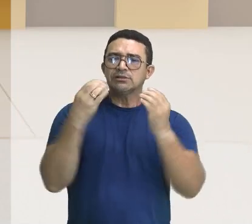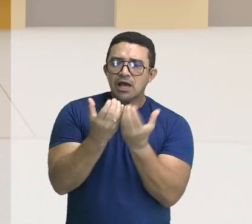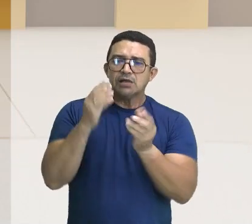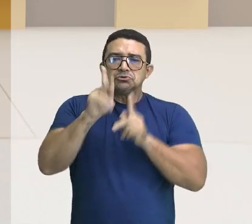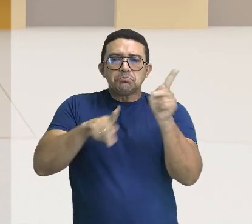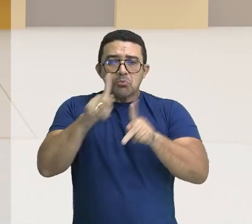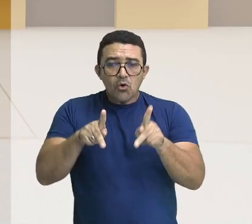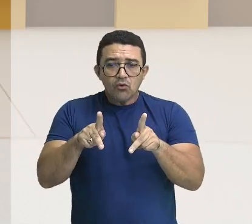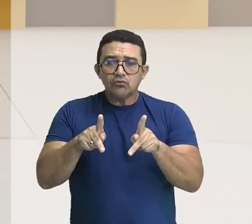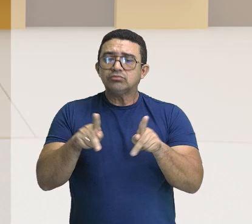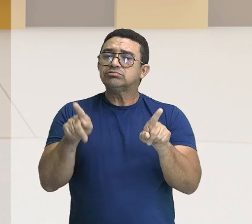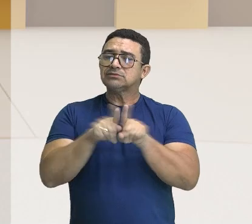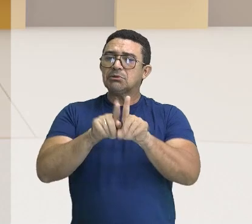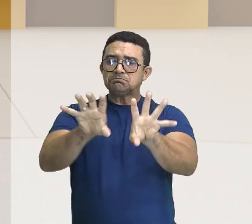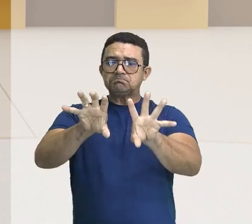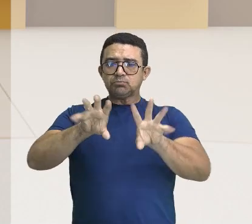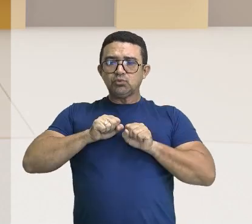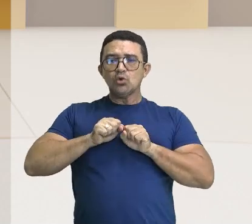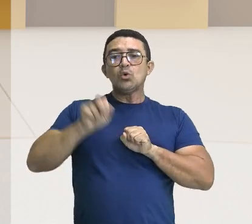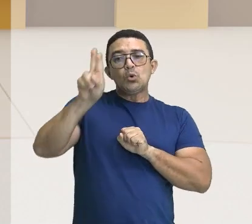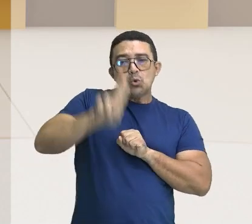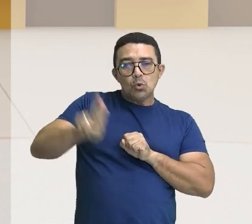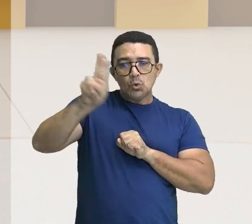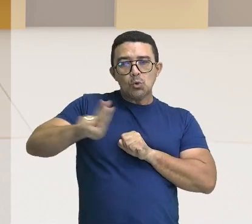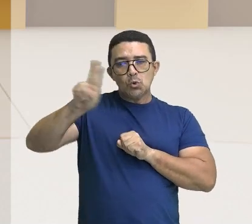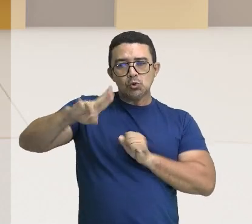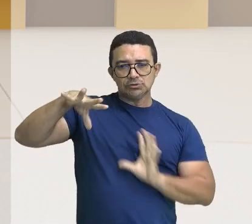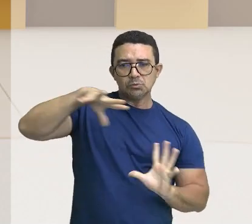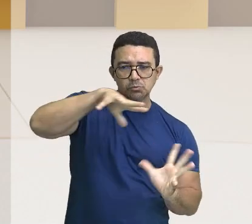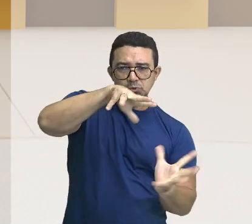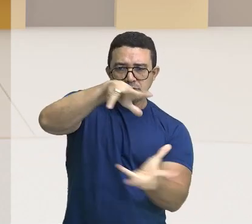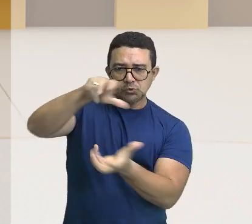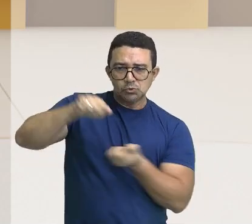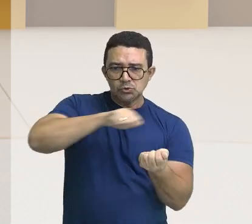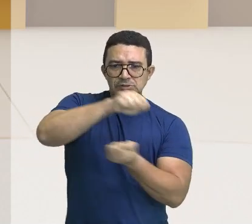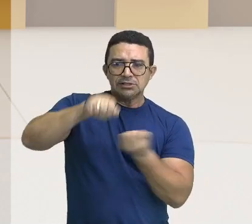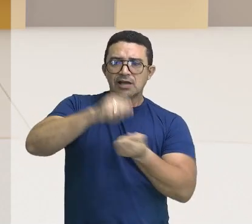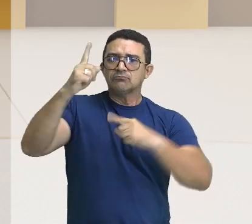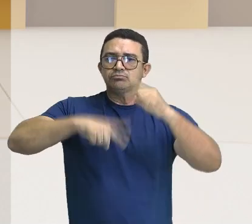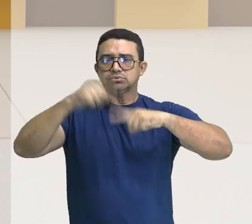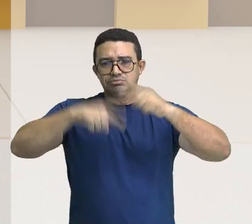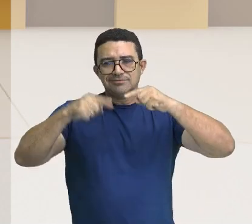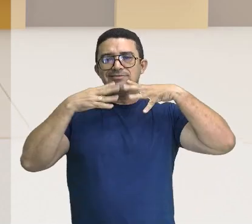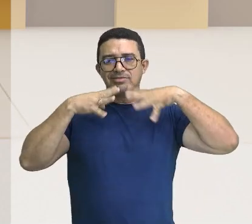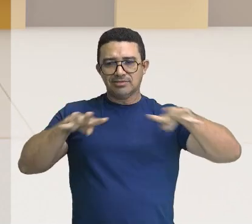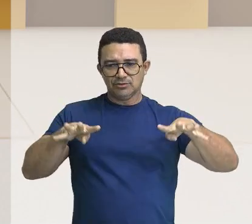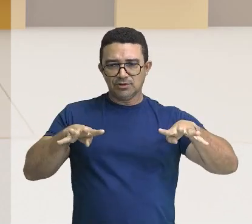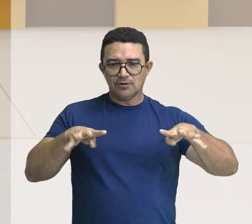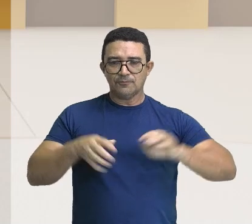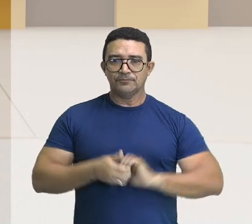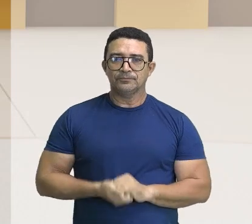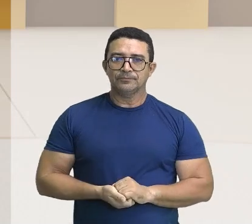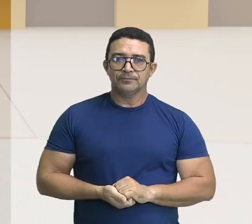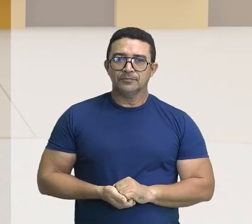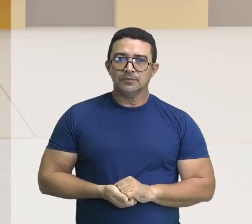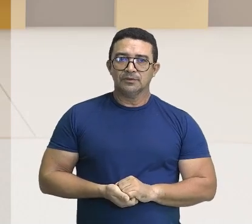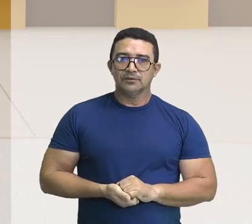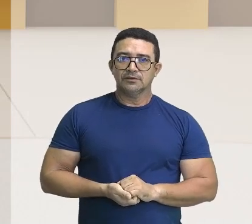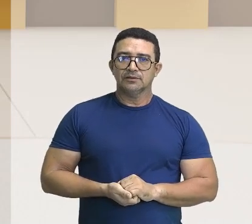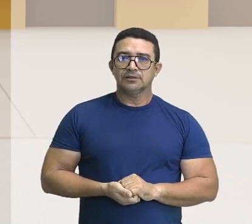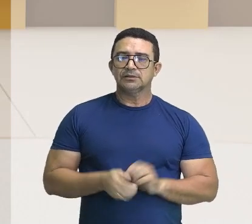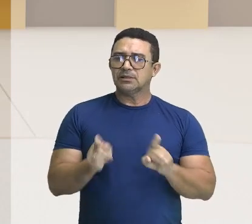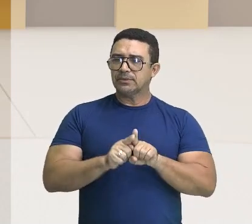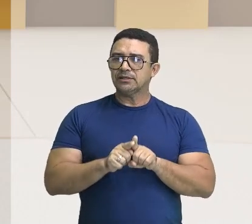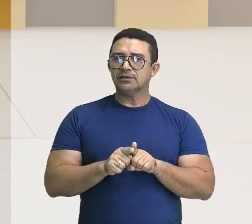comunidade, ela acabe fazendo uso sustentável desses recursos naturais. Exatamente isso. Outra